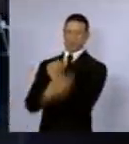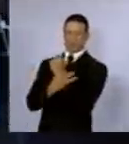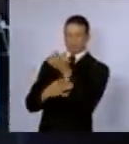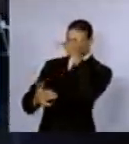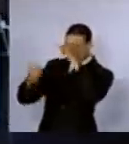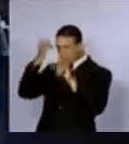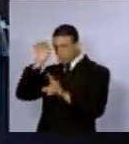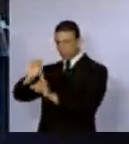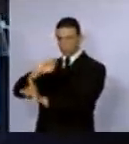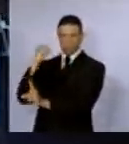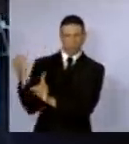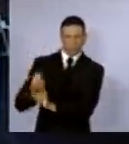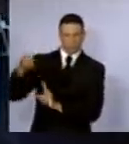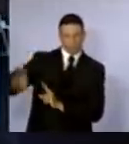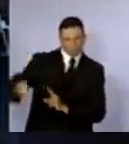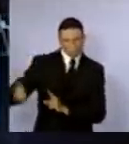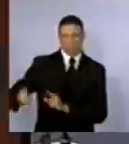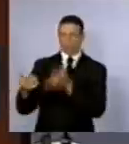nós muito isso, né?